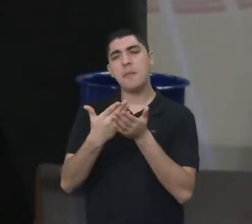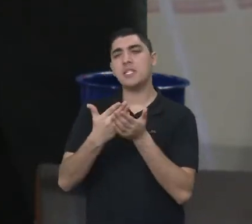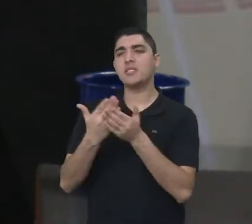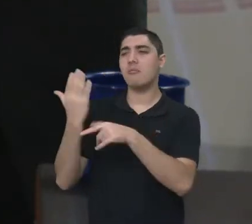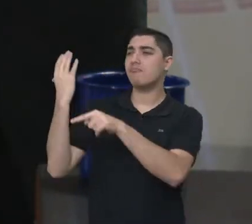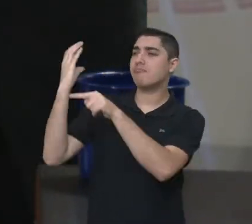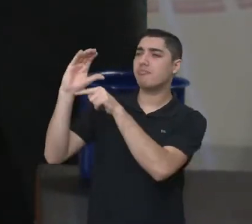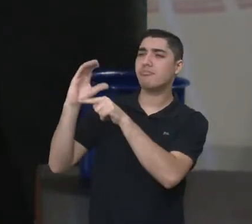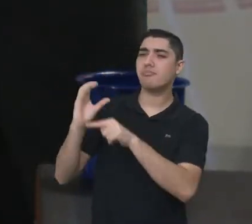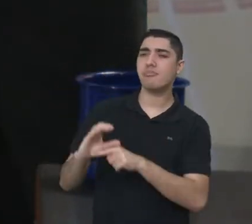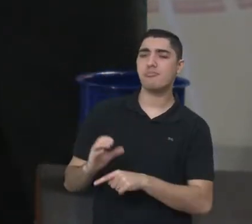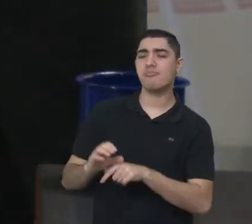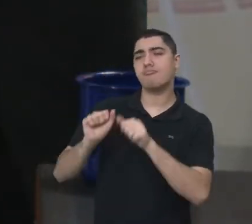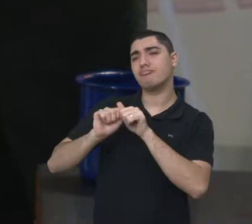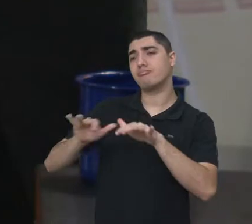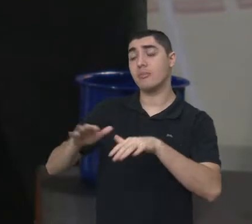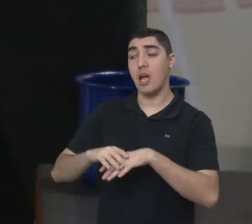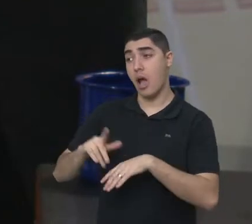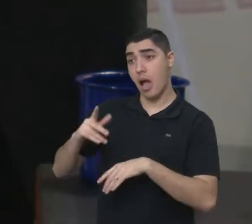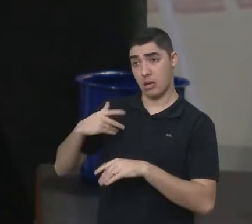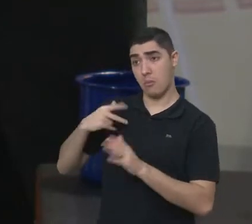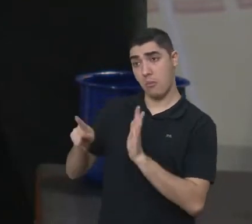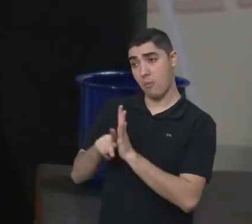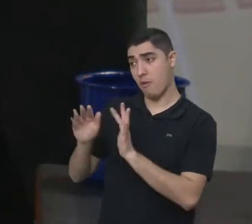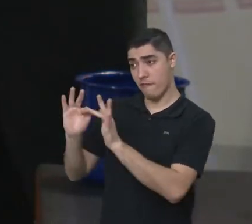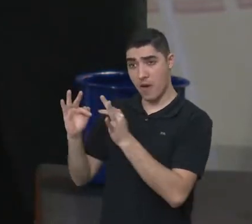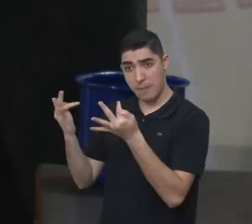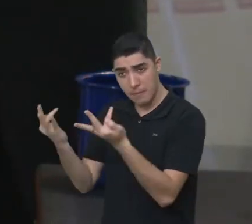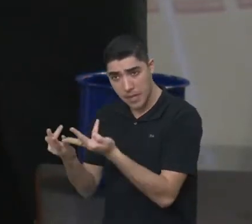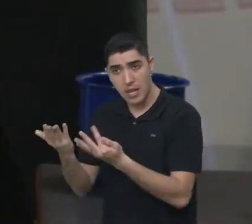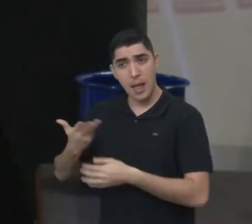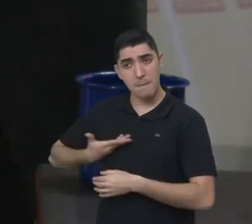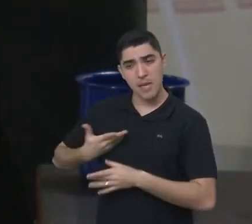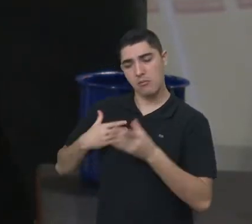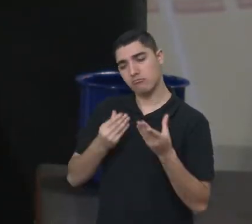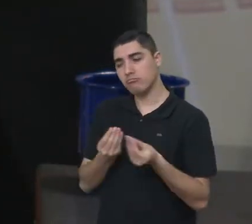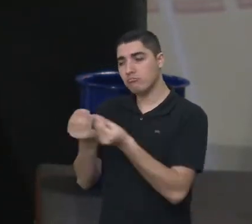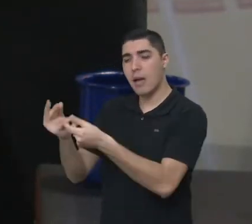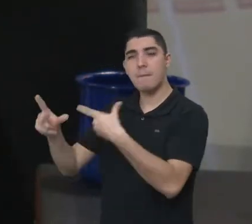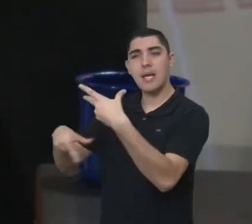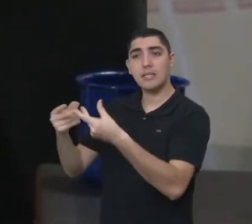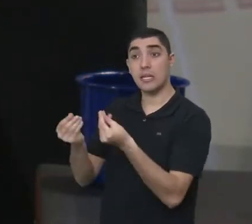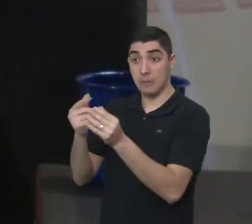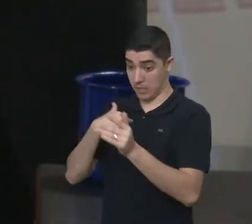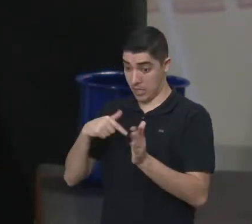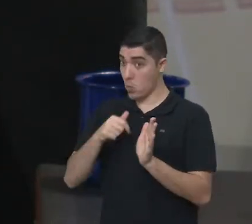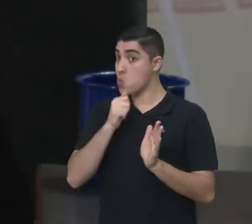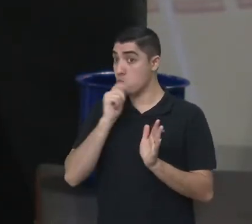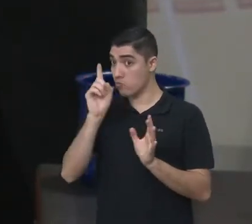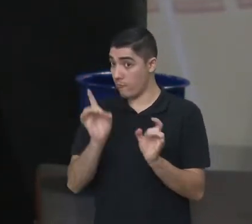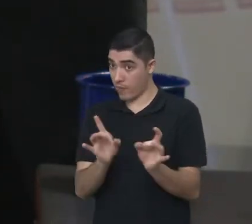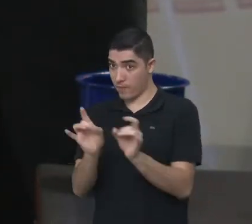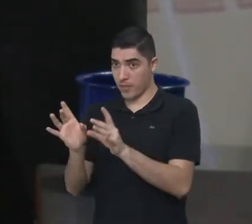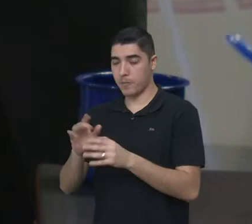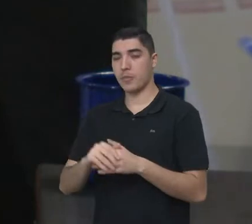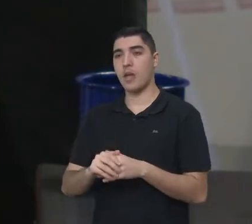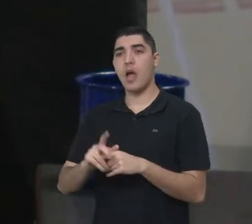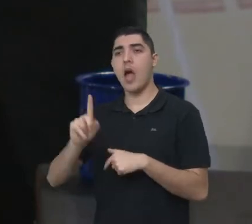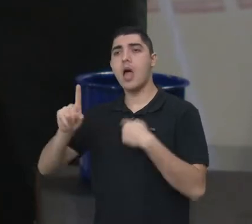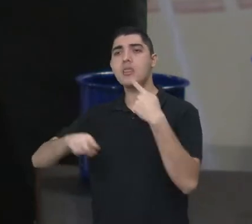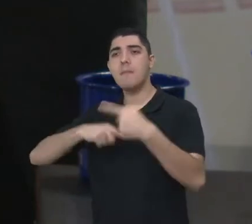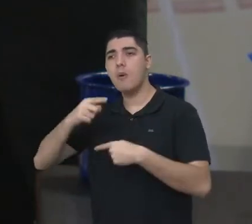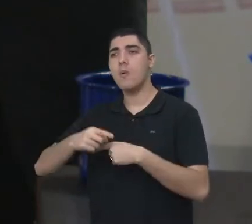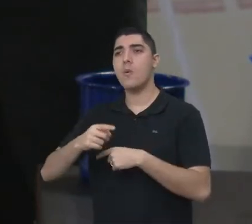comecei a presentear amigos próximos, familiares, mas não estava comercializando ainda, né? E depois começou no